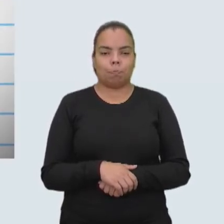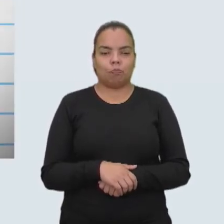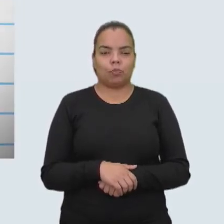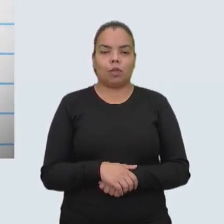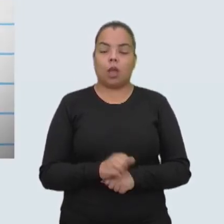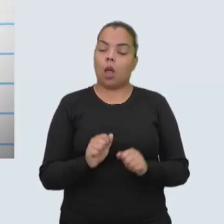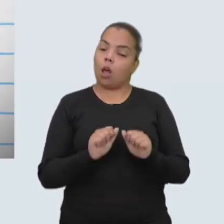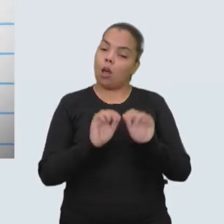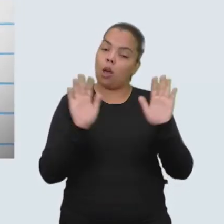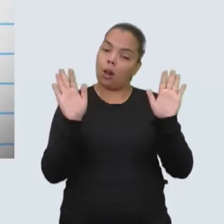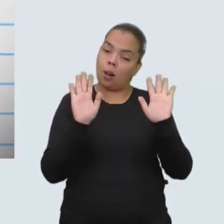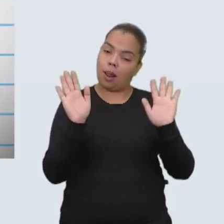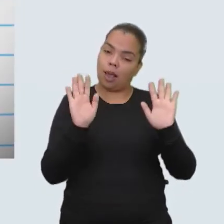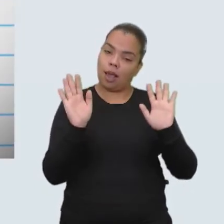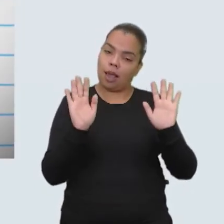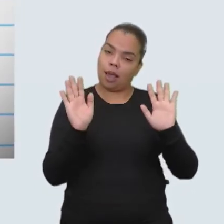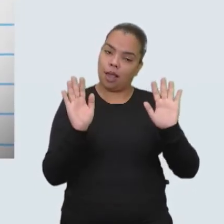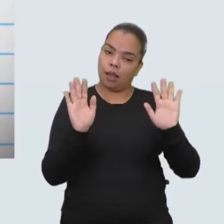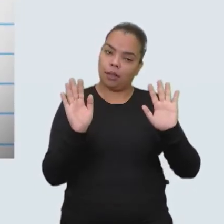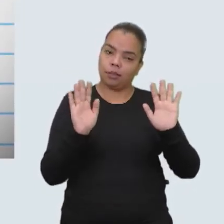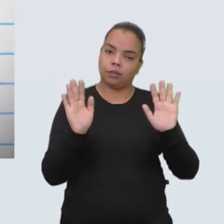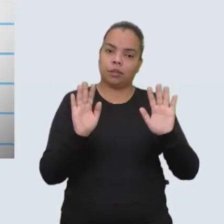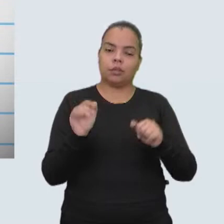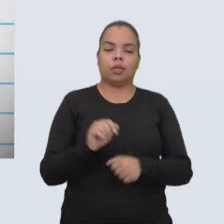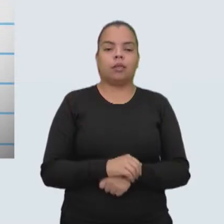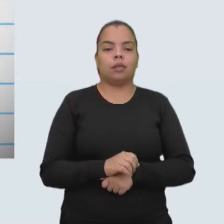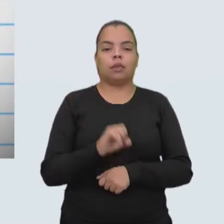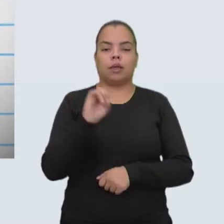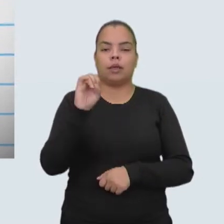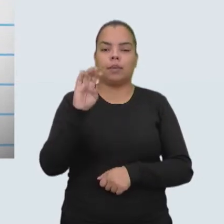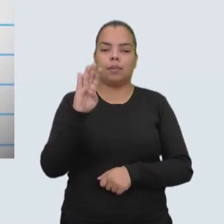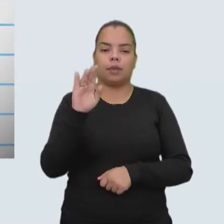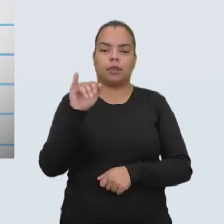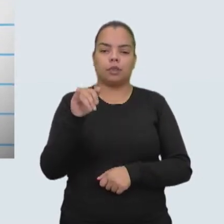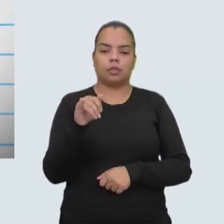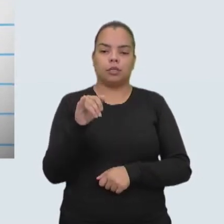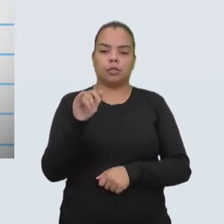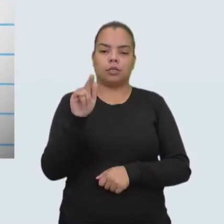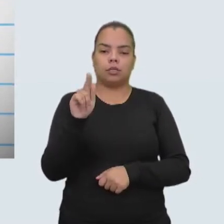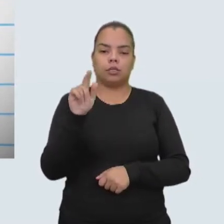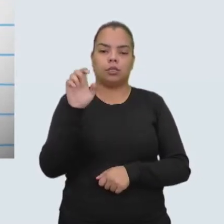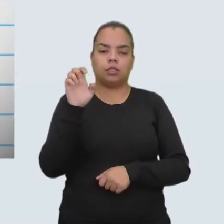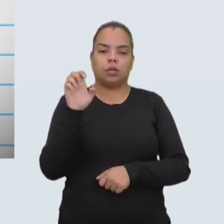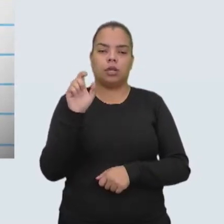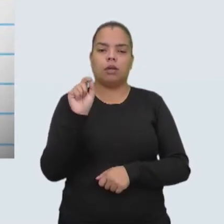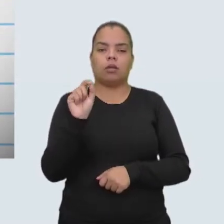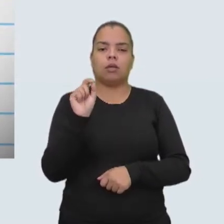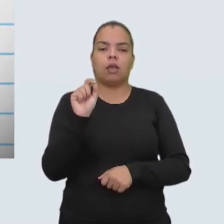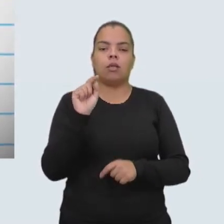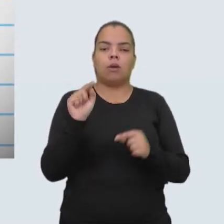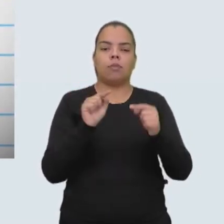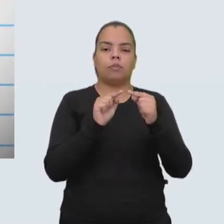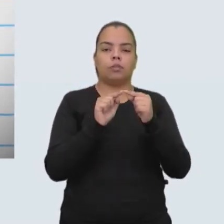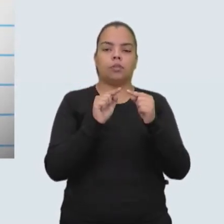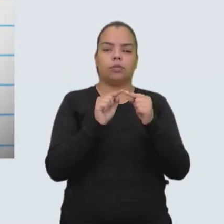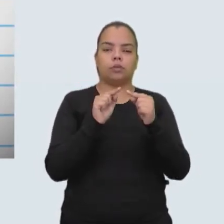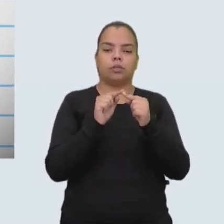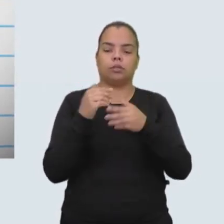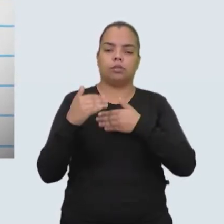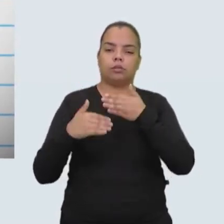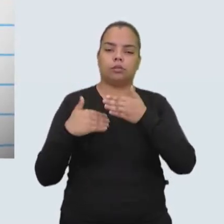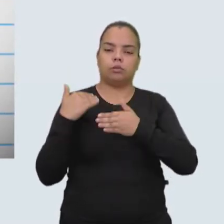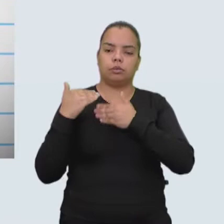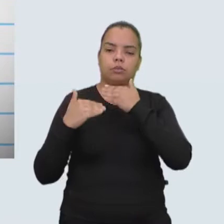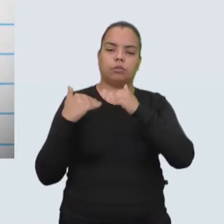Olá, sejam bem-vindos à série especial do IBGE Explica sobre os Objetivos de Desenvolvimento Sustentável. Hoje vamos falar